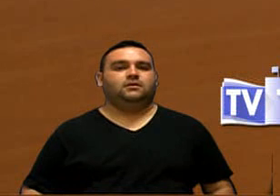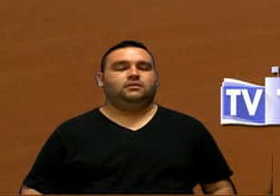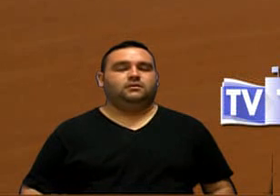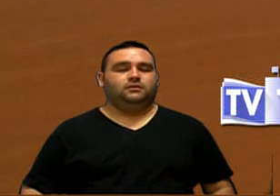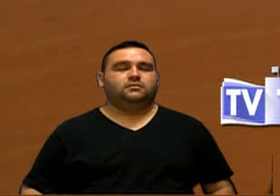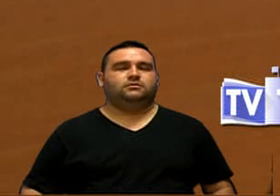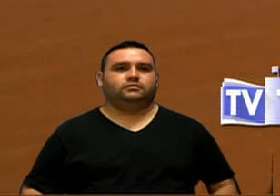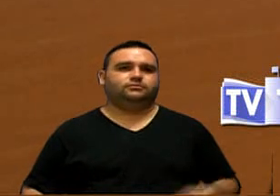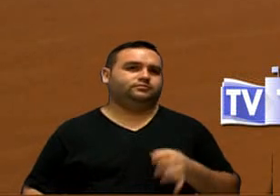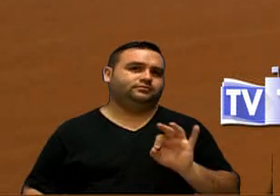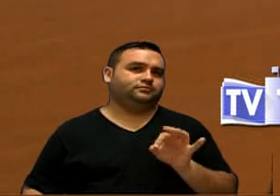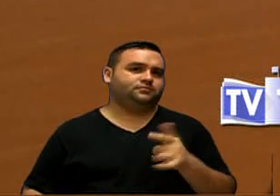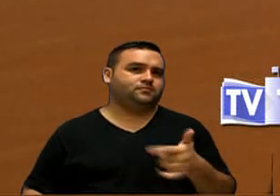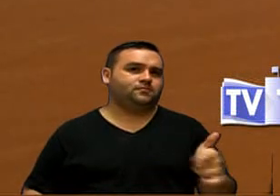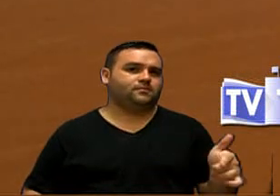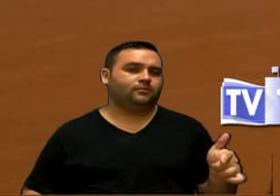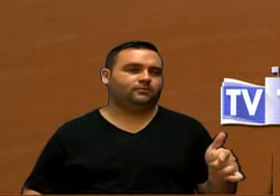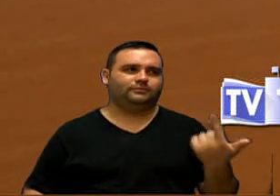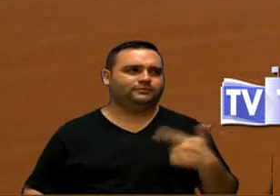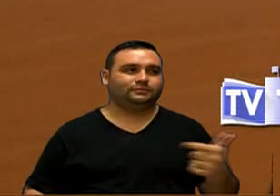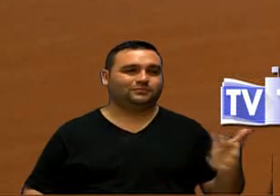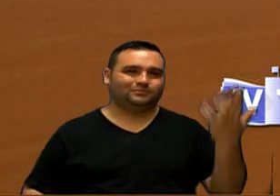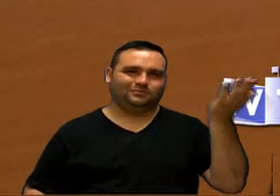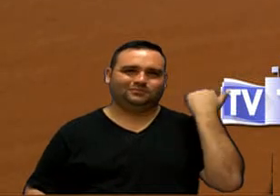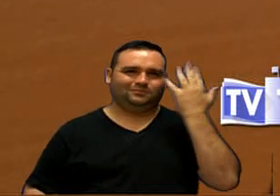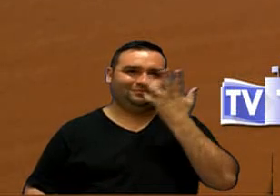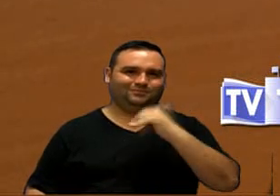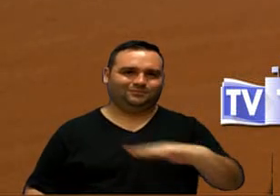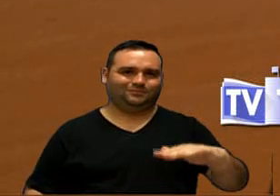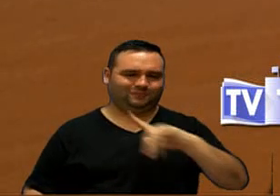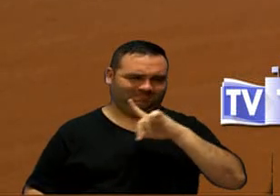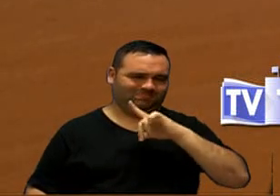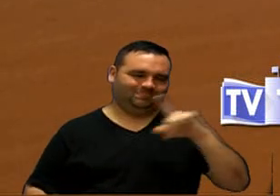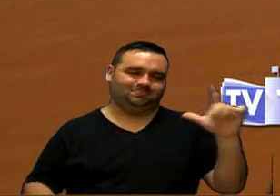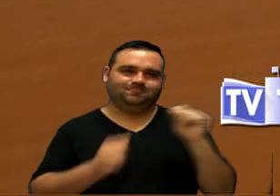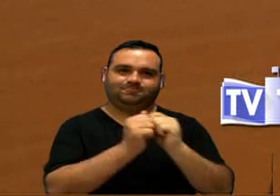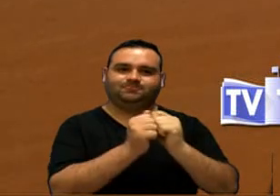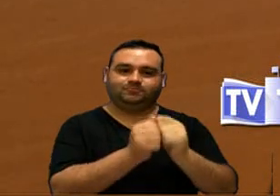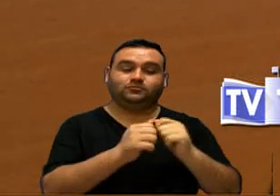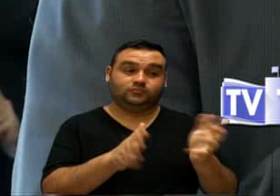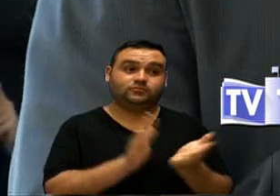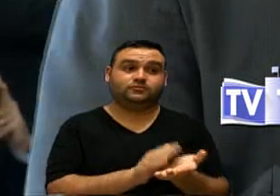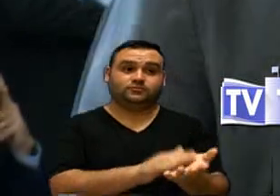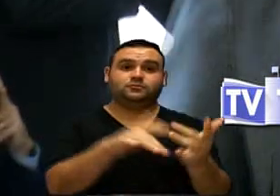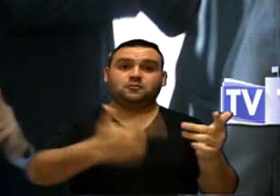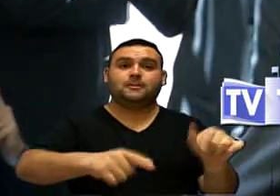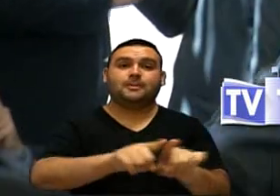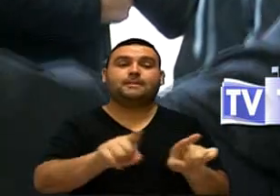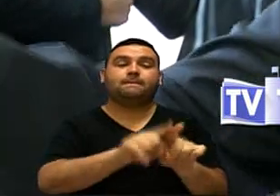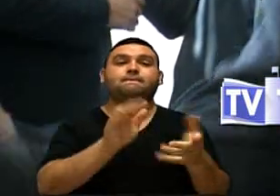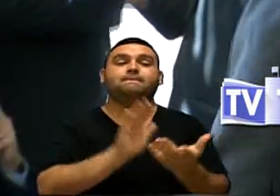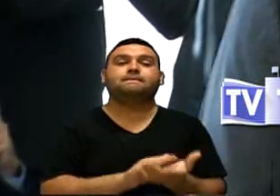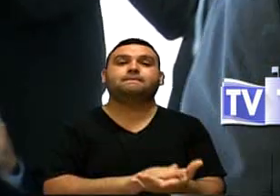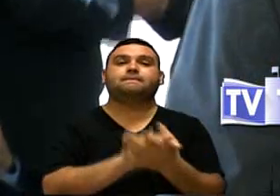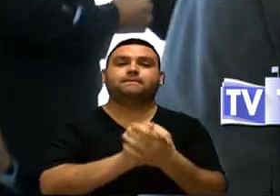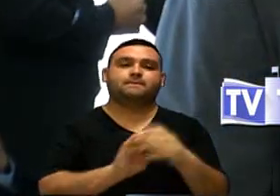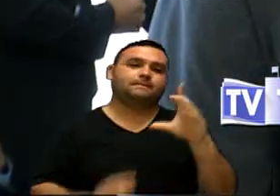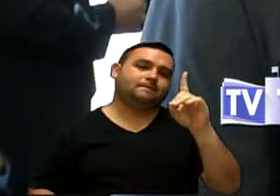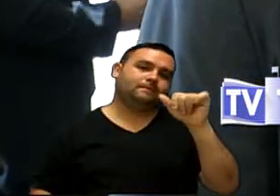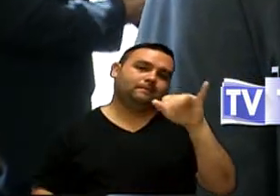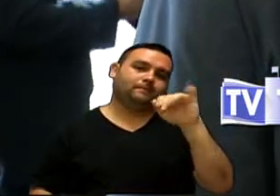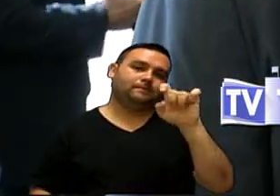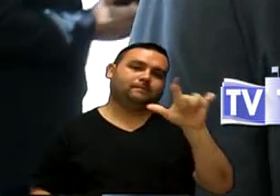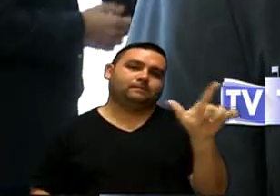Não está. Não está, presidente. Não está. Meu amigo de infância, deixar aqui minhas congratulações. Também, senhor presidente, cumprimentar meu amigo Daniel